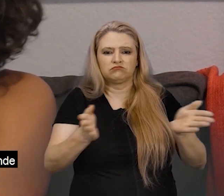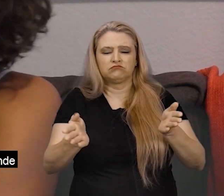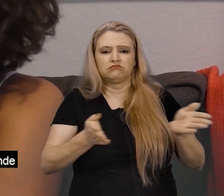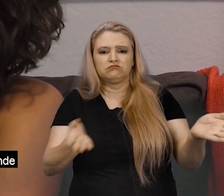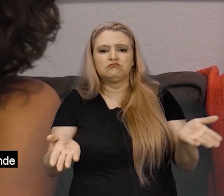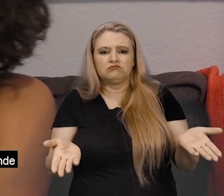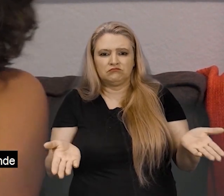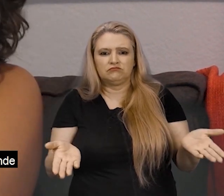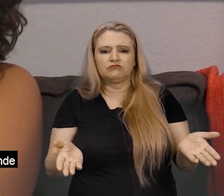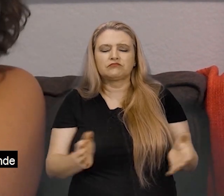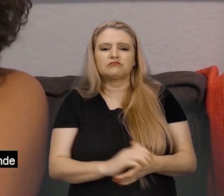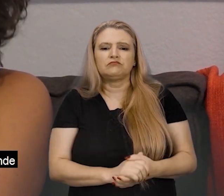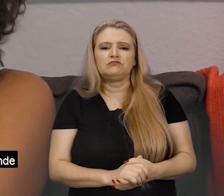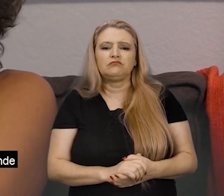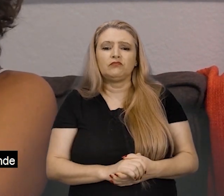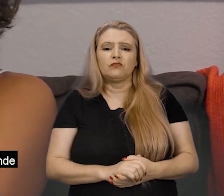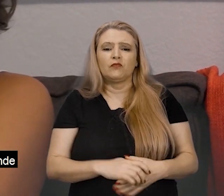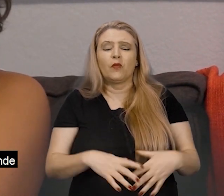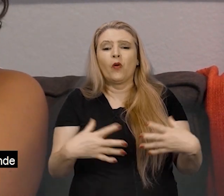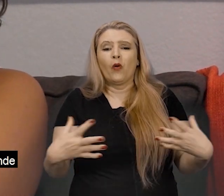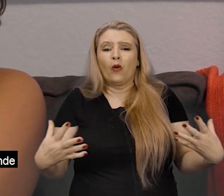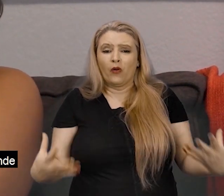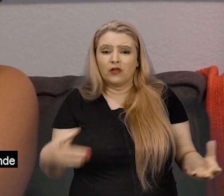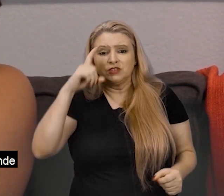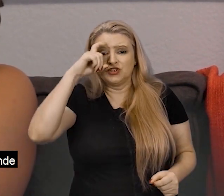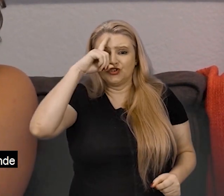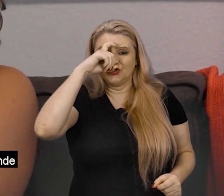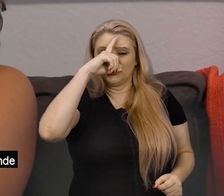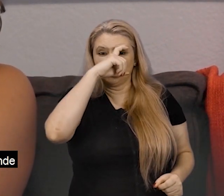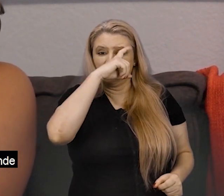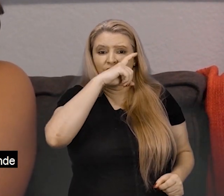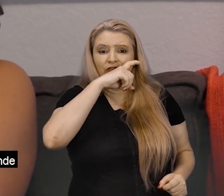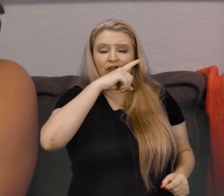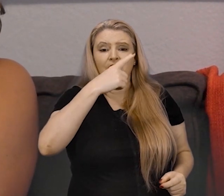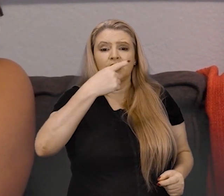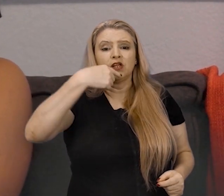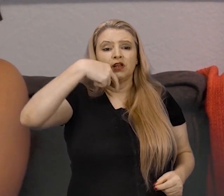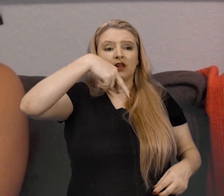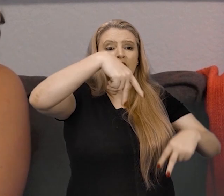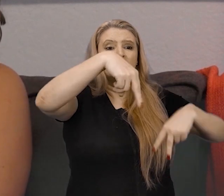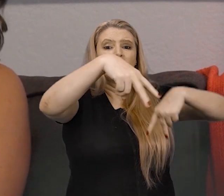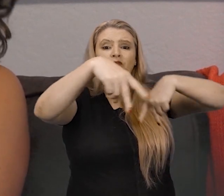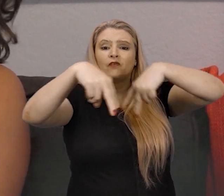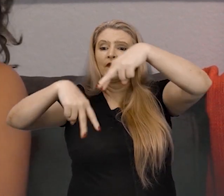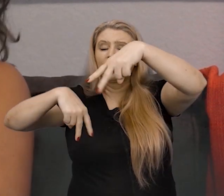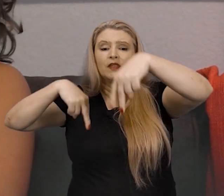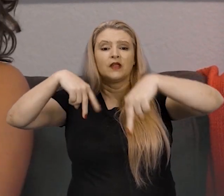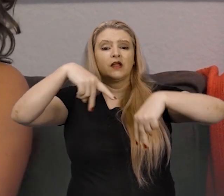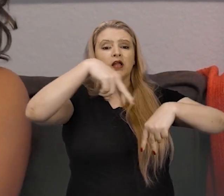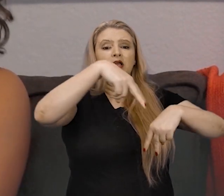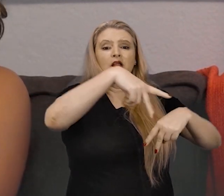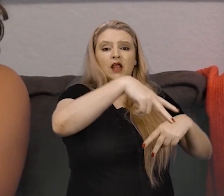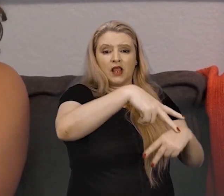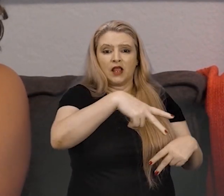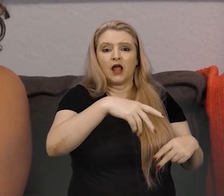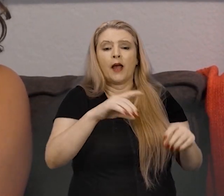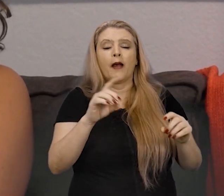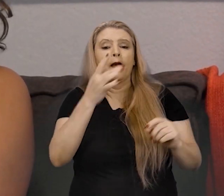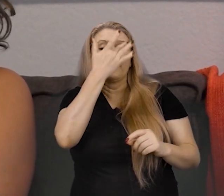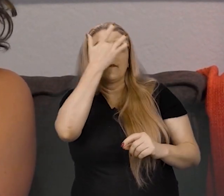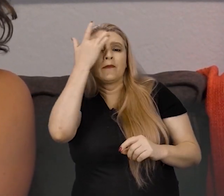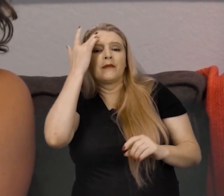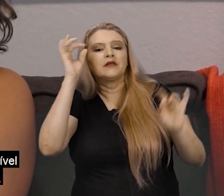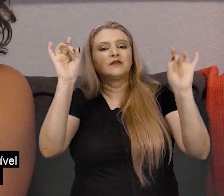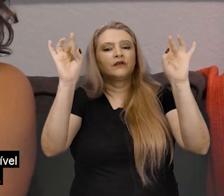Então, uma grande parte da dificuldade de circulação durante o carnaval está atravessada pela própria dificuldade que a gente tem